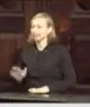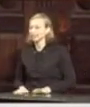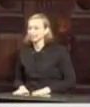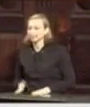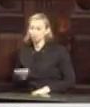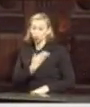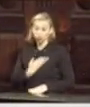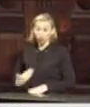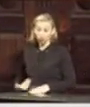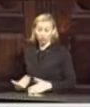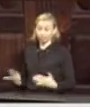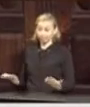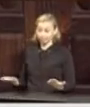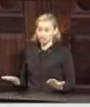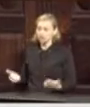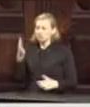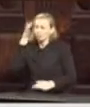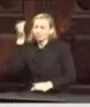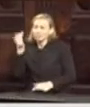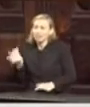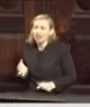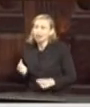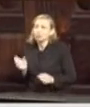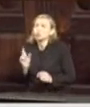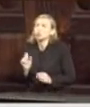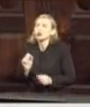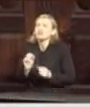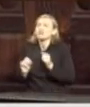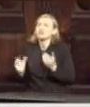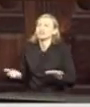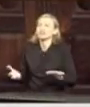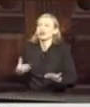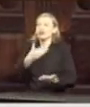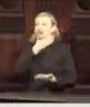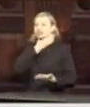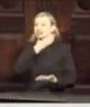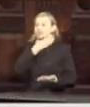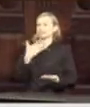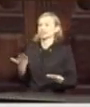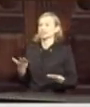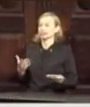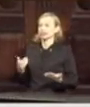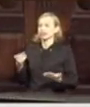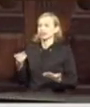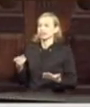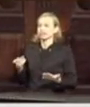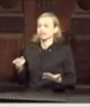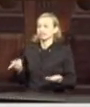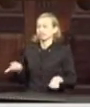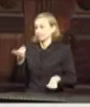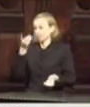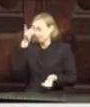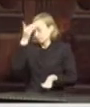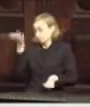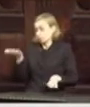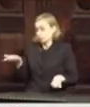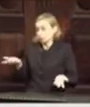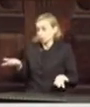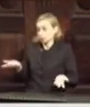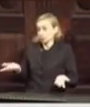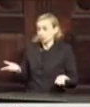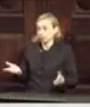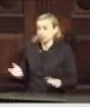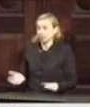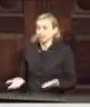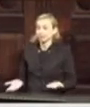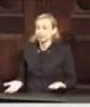governo que não soube o que fazer com a crise da Rocinha e tirou essa história da manga. Essa PEC já estava